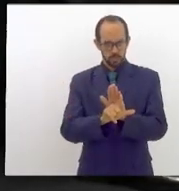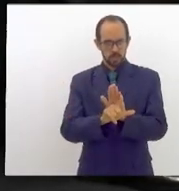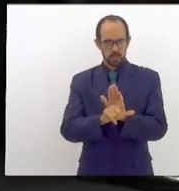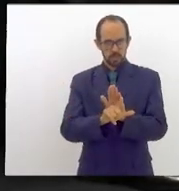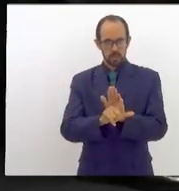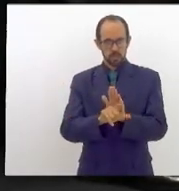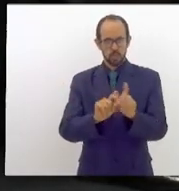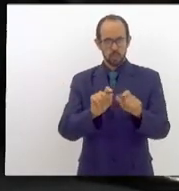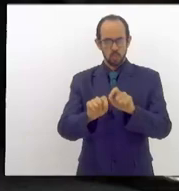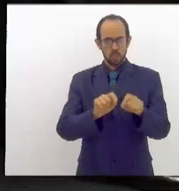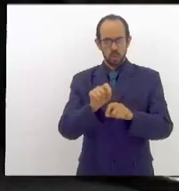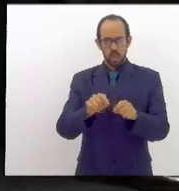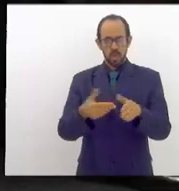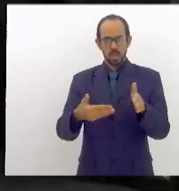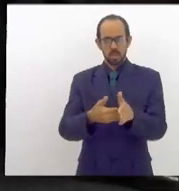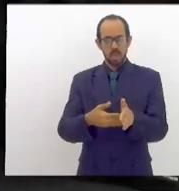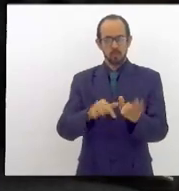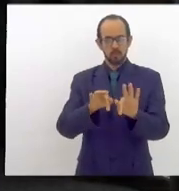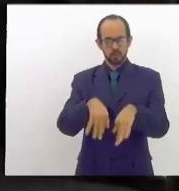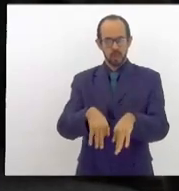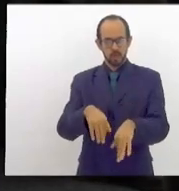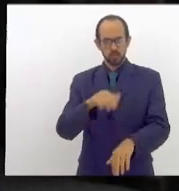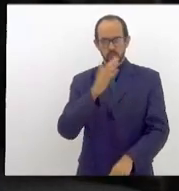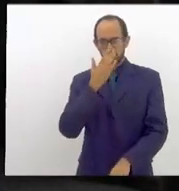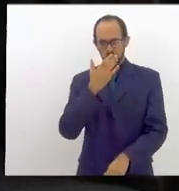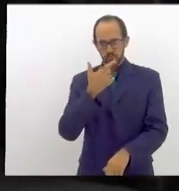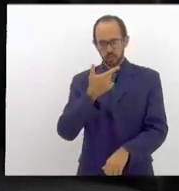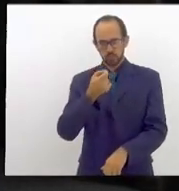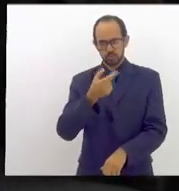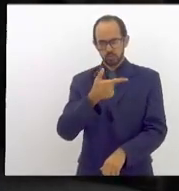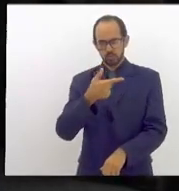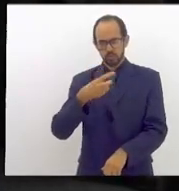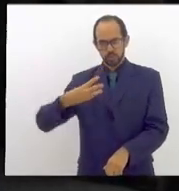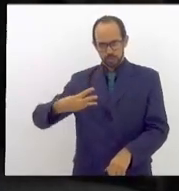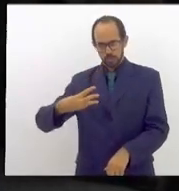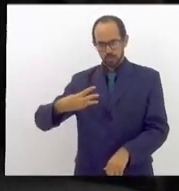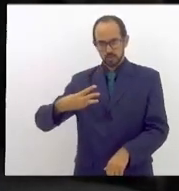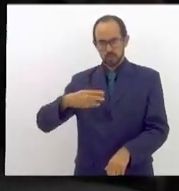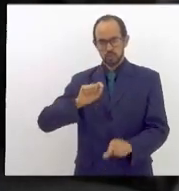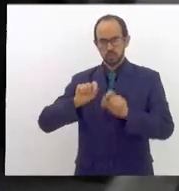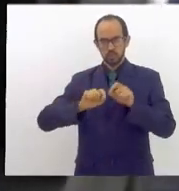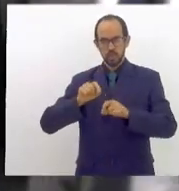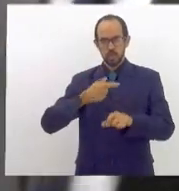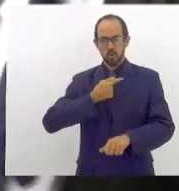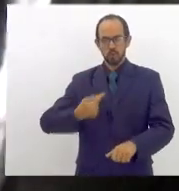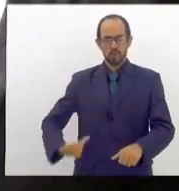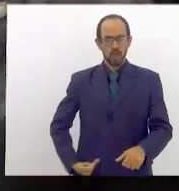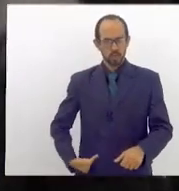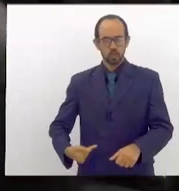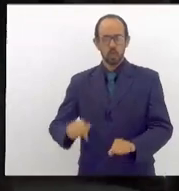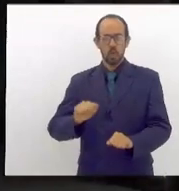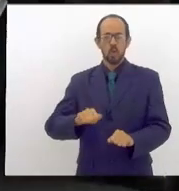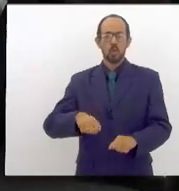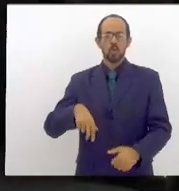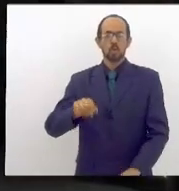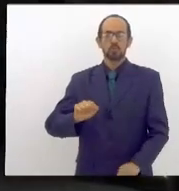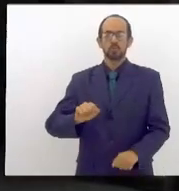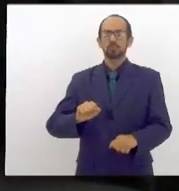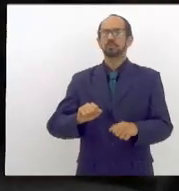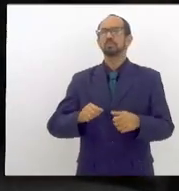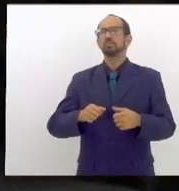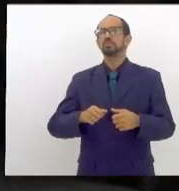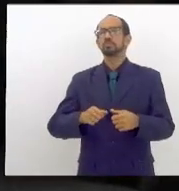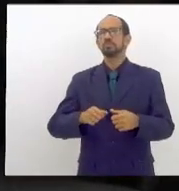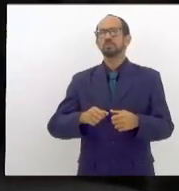que até o final de fevereiro de 2023 o governador ainda estava